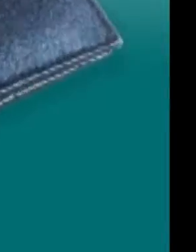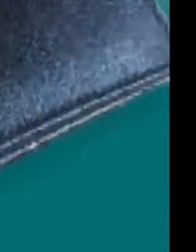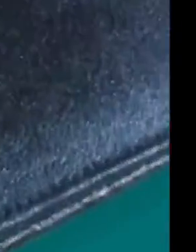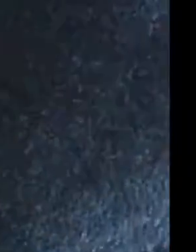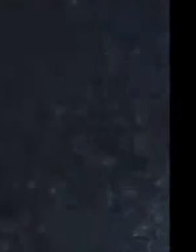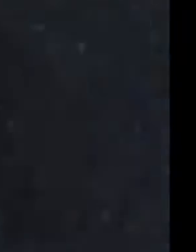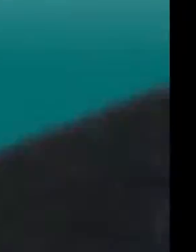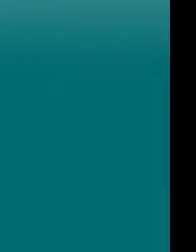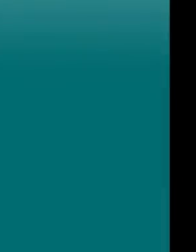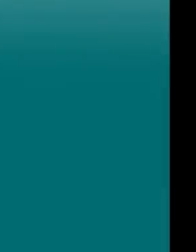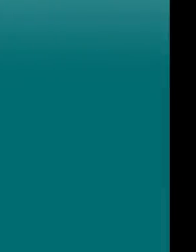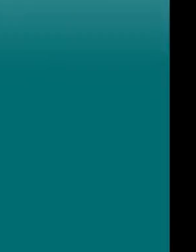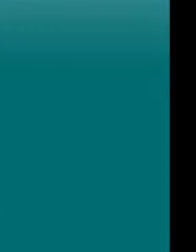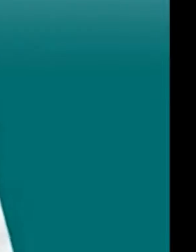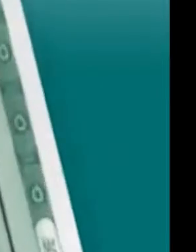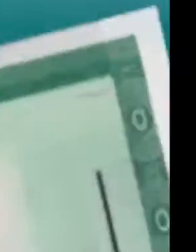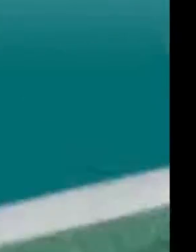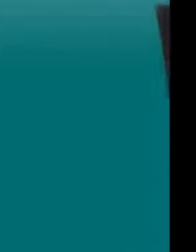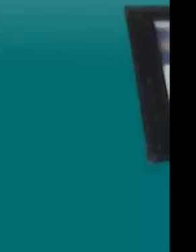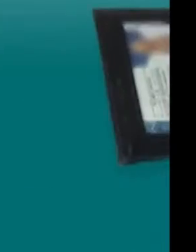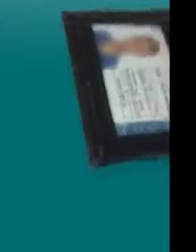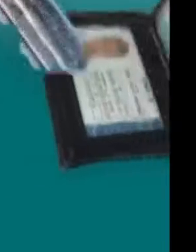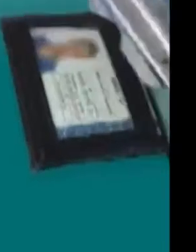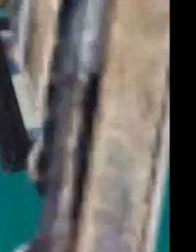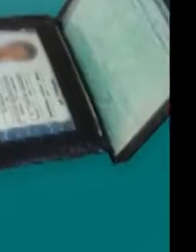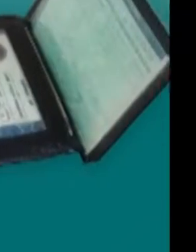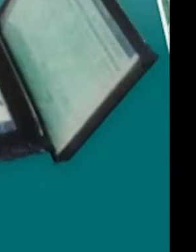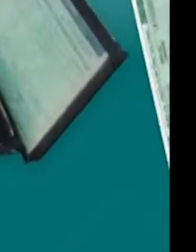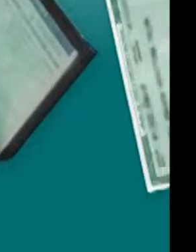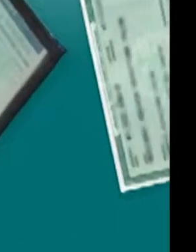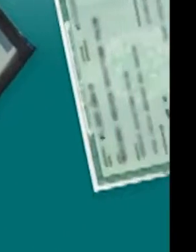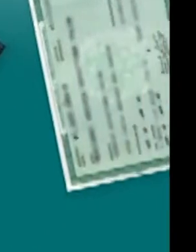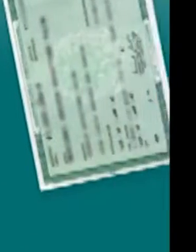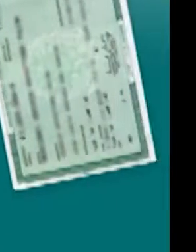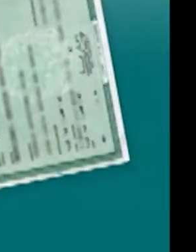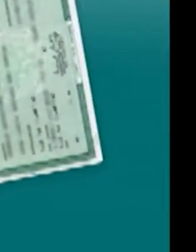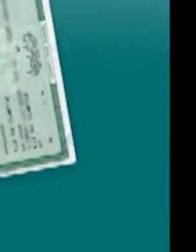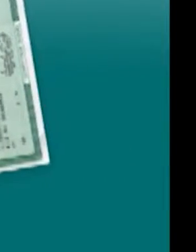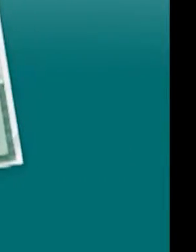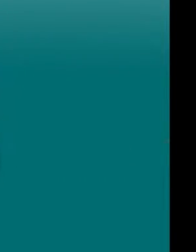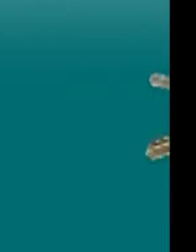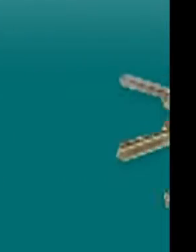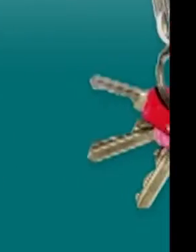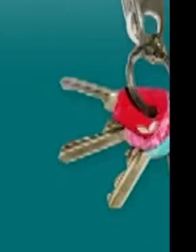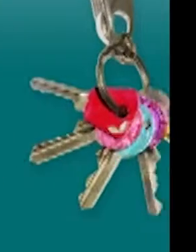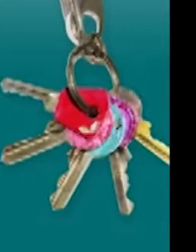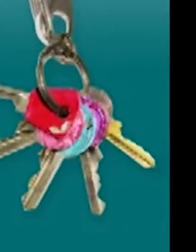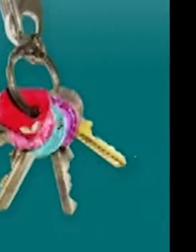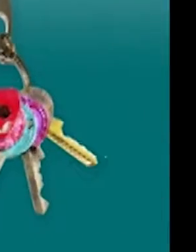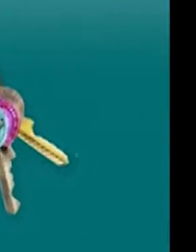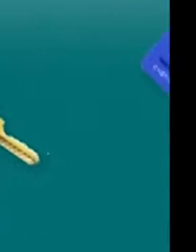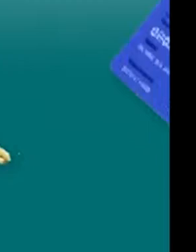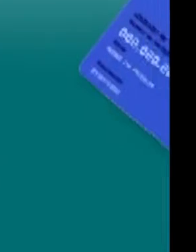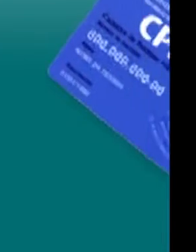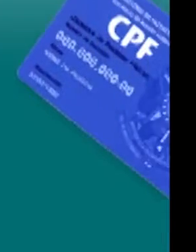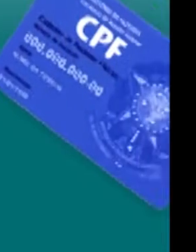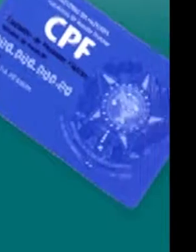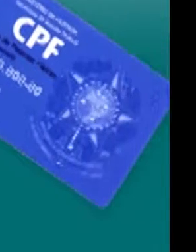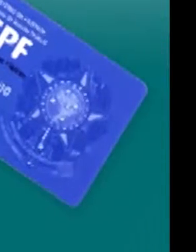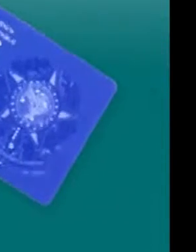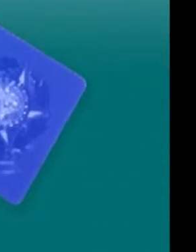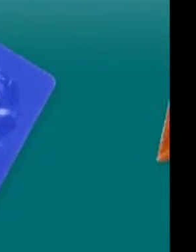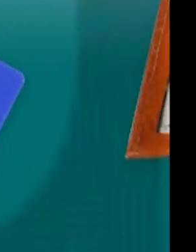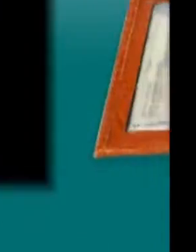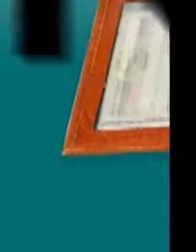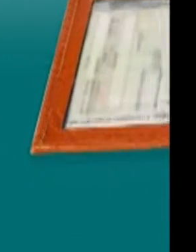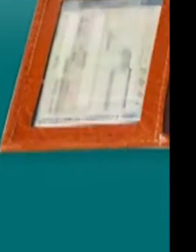Você perdeu sua carteira, documentos, chaves? Vem até a Câmara de Vereadores. Alguém pode ter encontrado e deixado no balcão